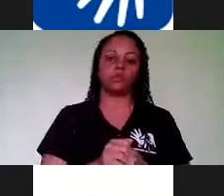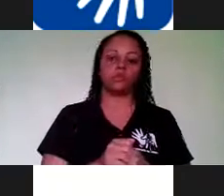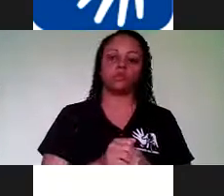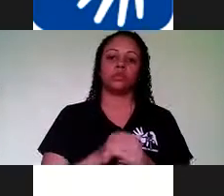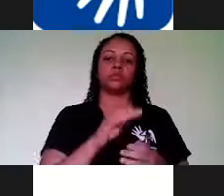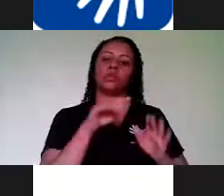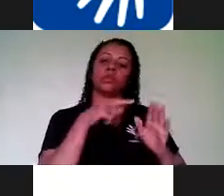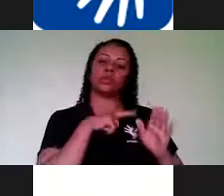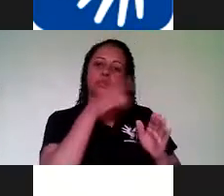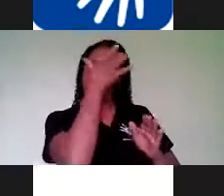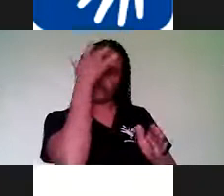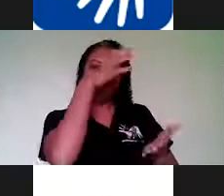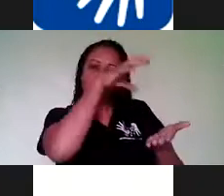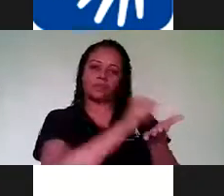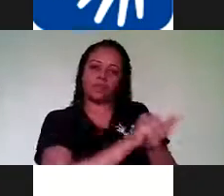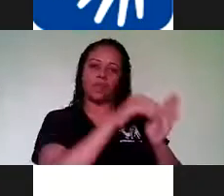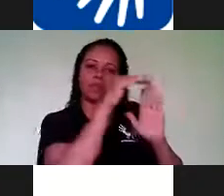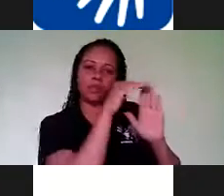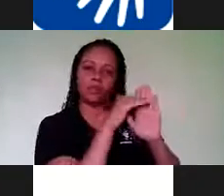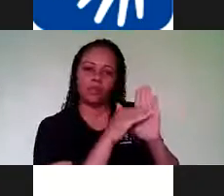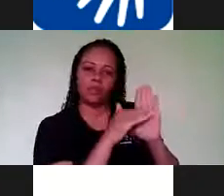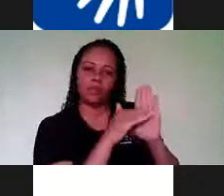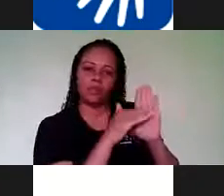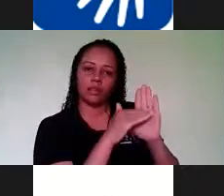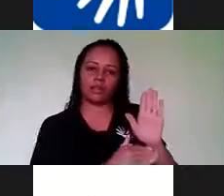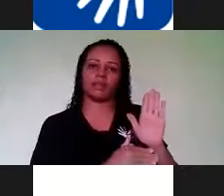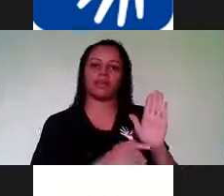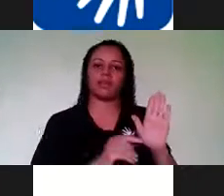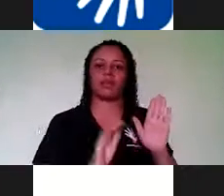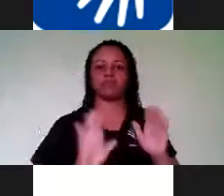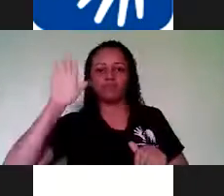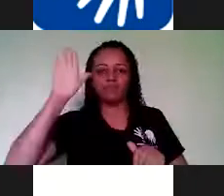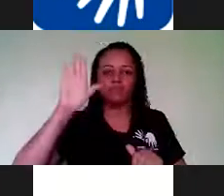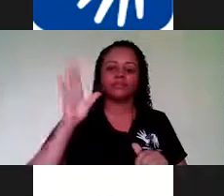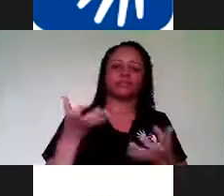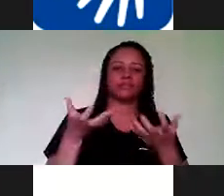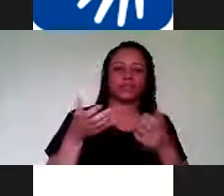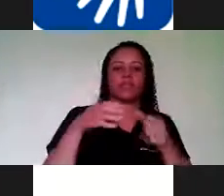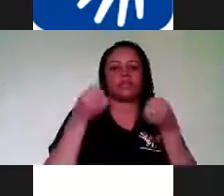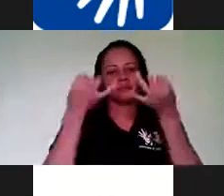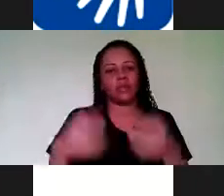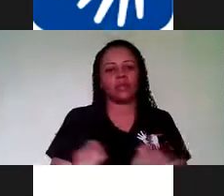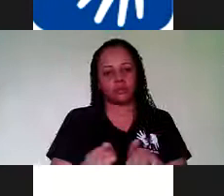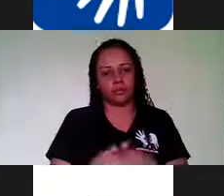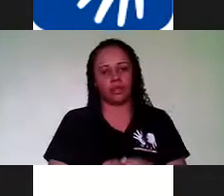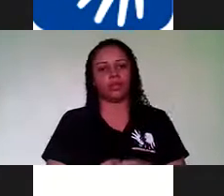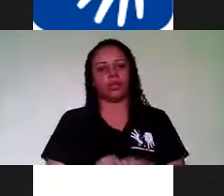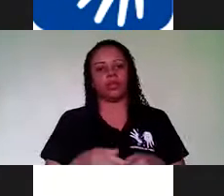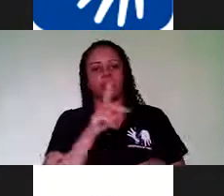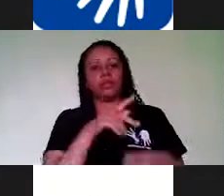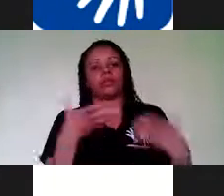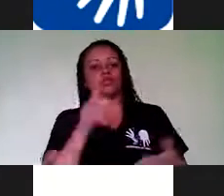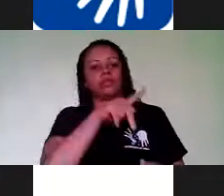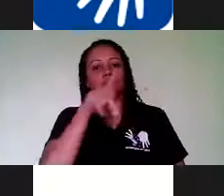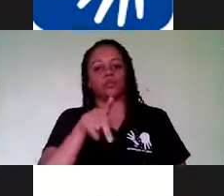Então, esses são as pessoas que estão inscritos para se posicionar. Então, professora Eunice, pode fazer